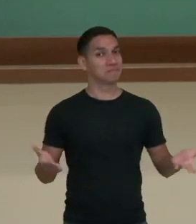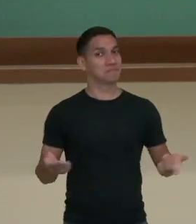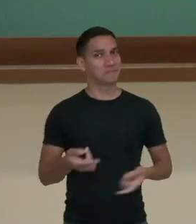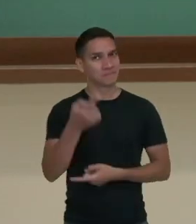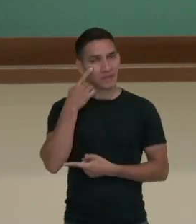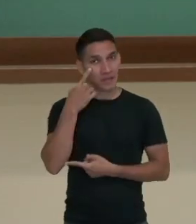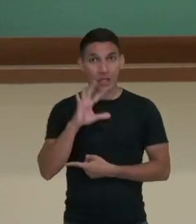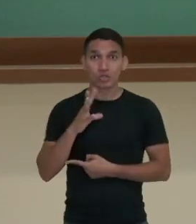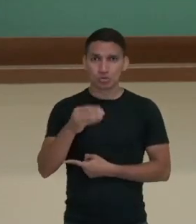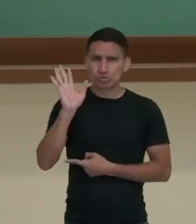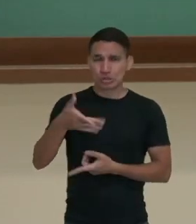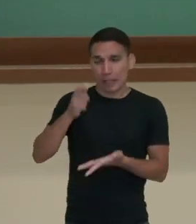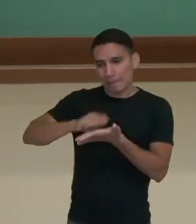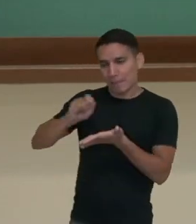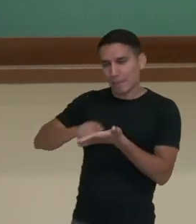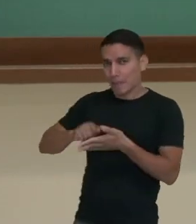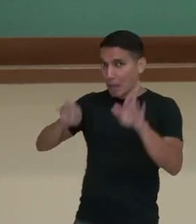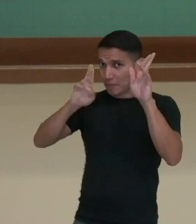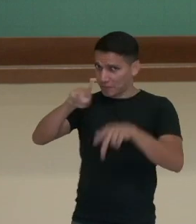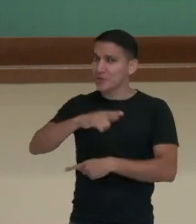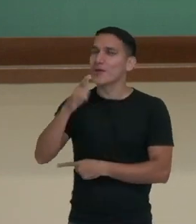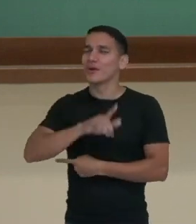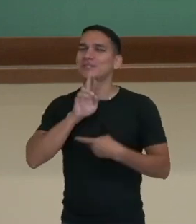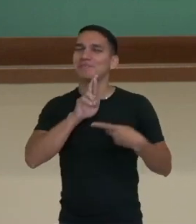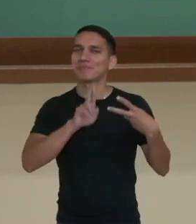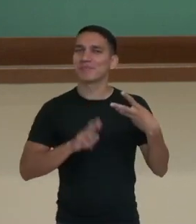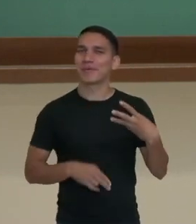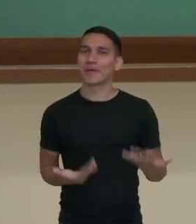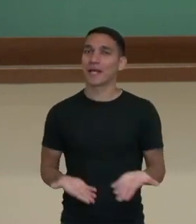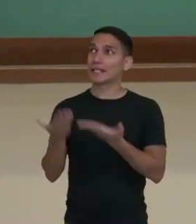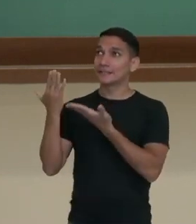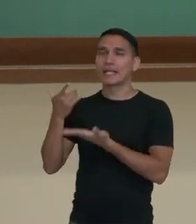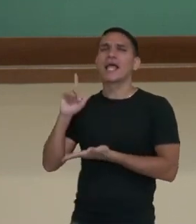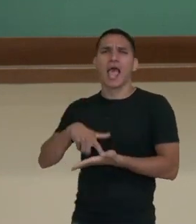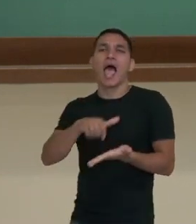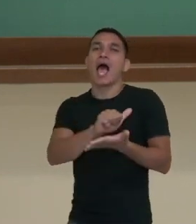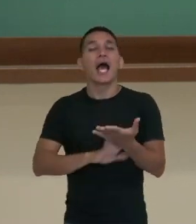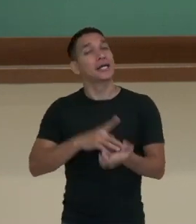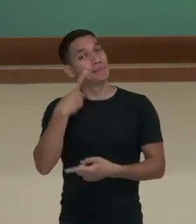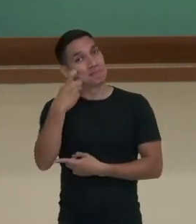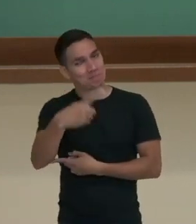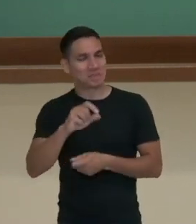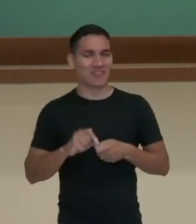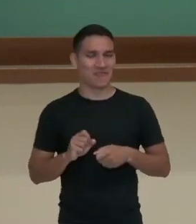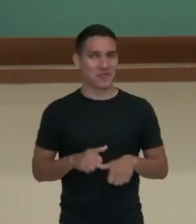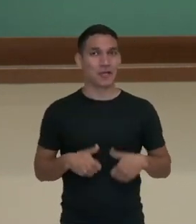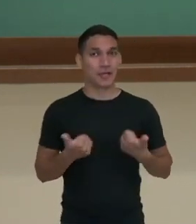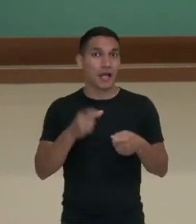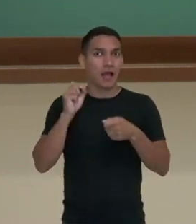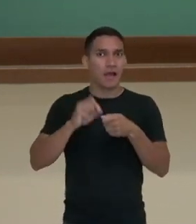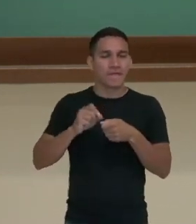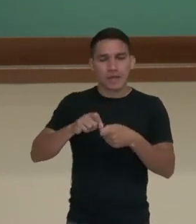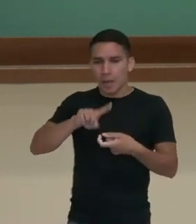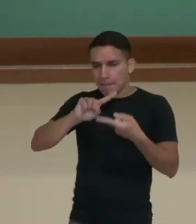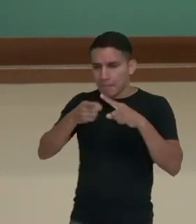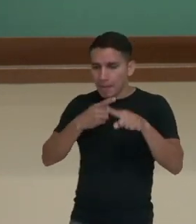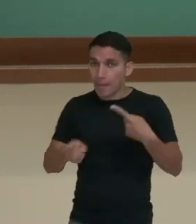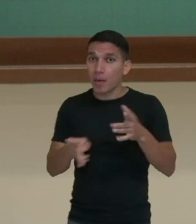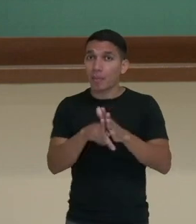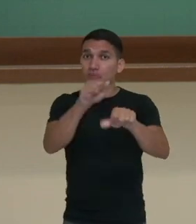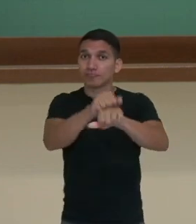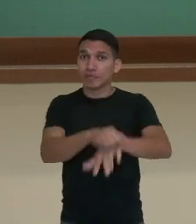Beleza, tudo anotadinho, espero que você consiga responder, é uma atividade bem interessante, né, de se fazer numa